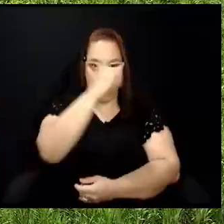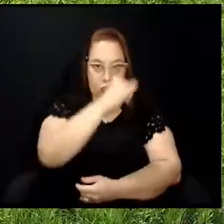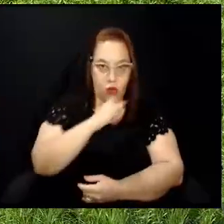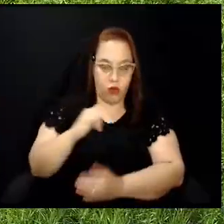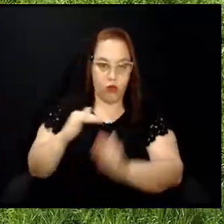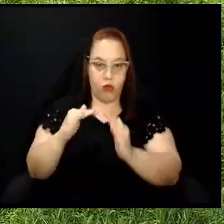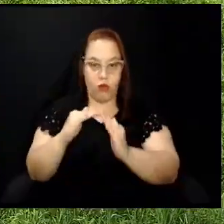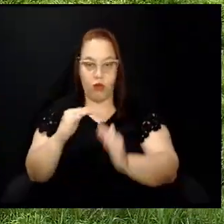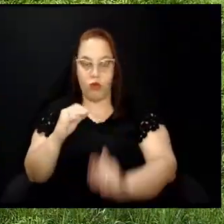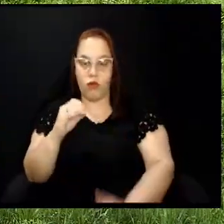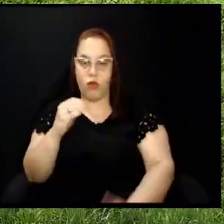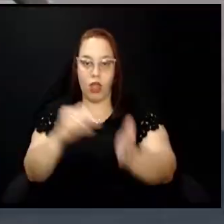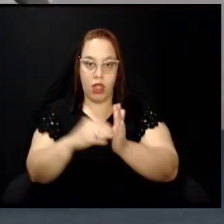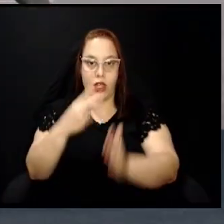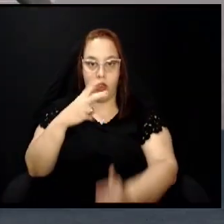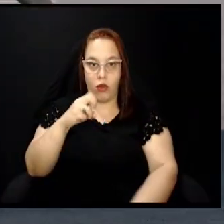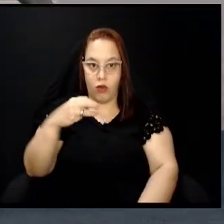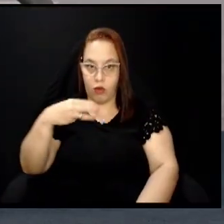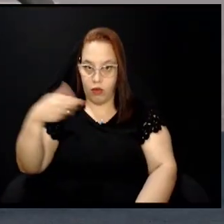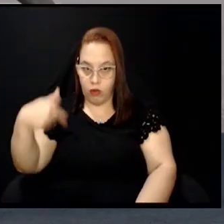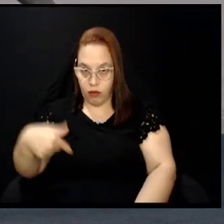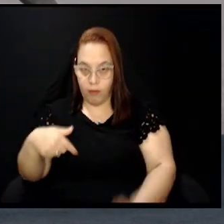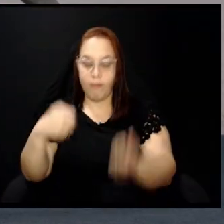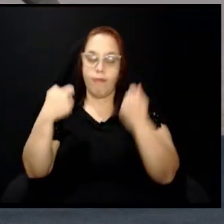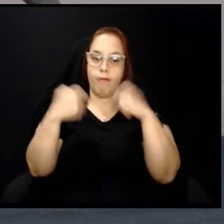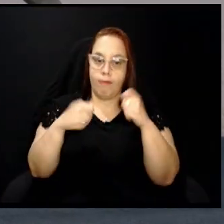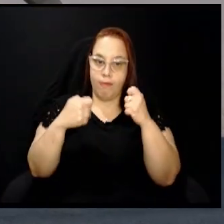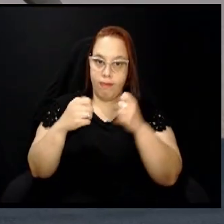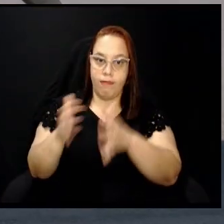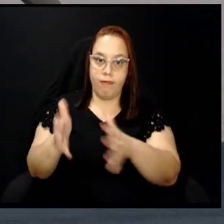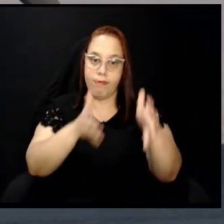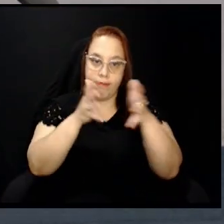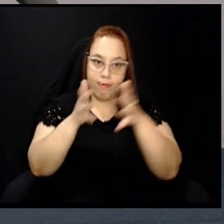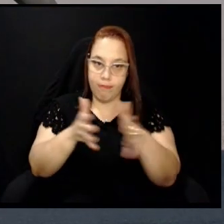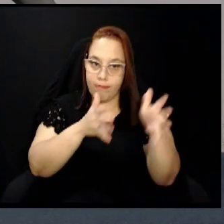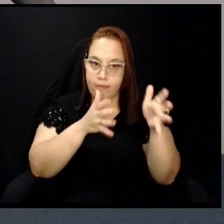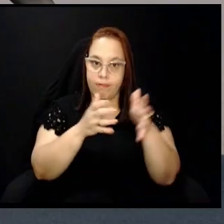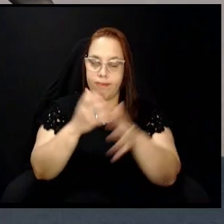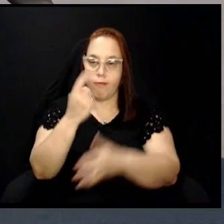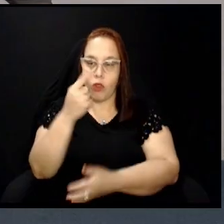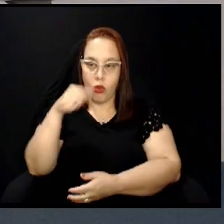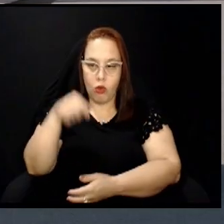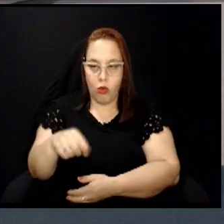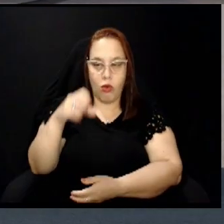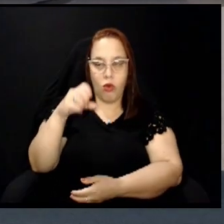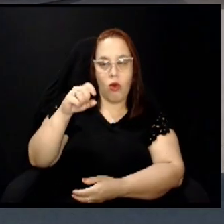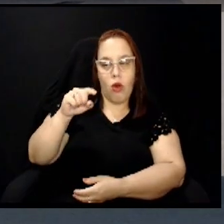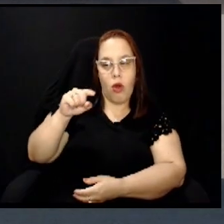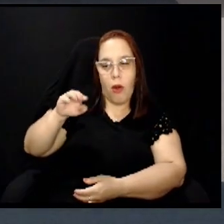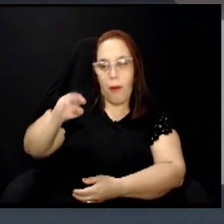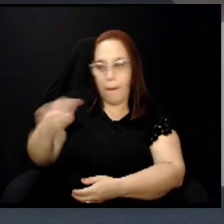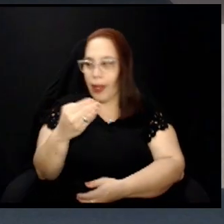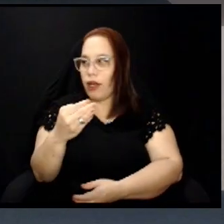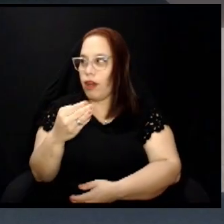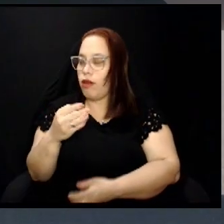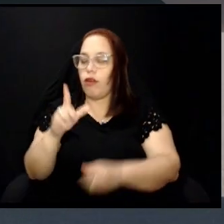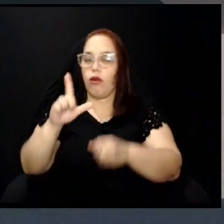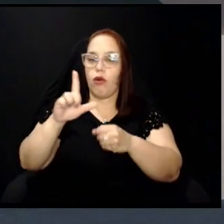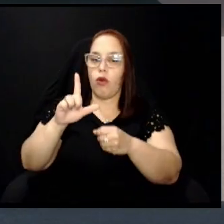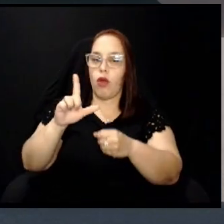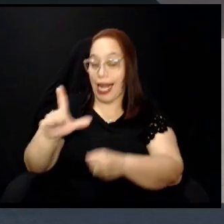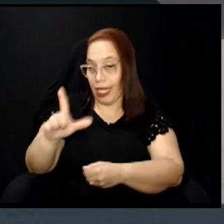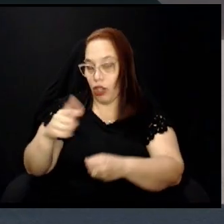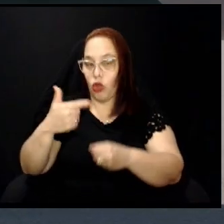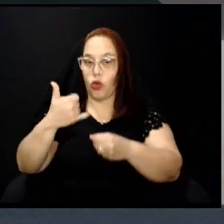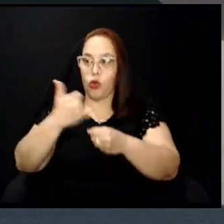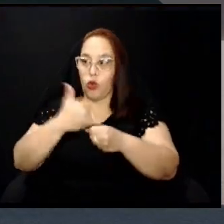até 2037. Para isso, será preciso produzir pelo menos 1,1 bilhão de litros de combustível